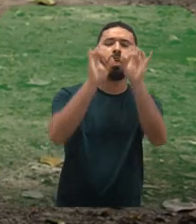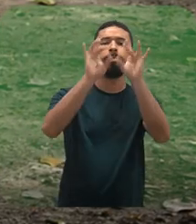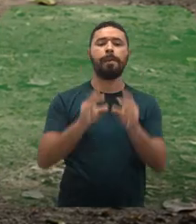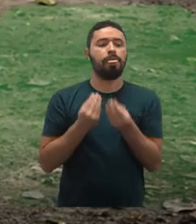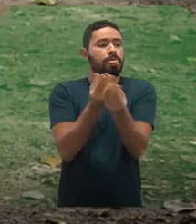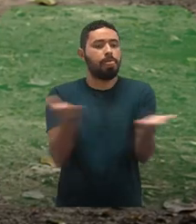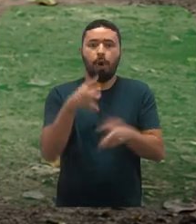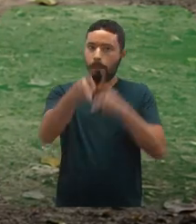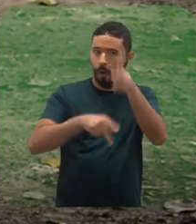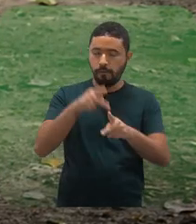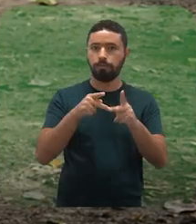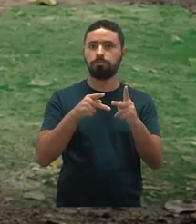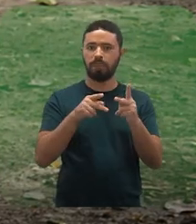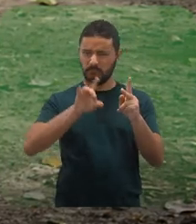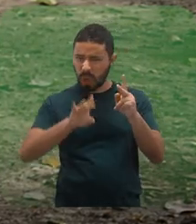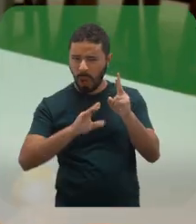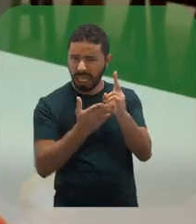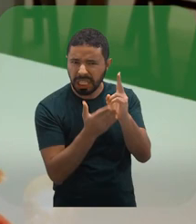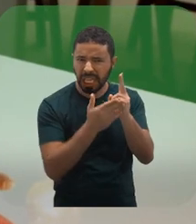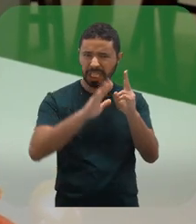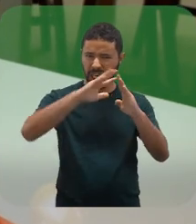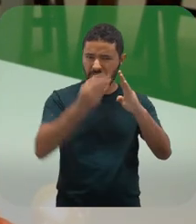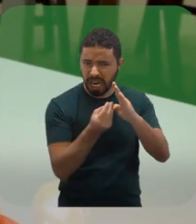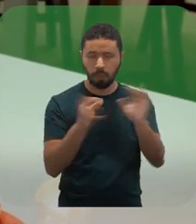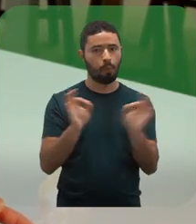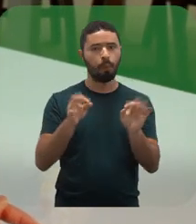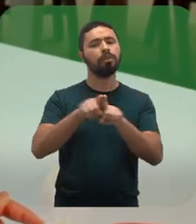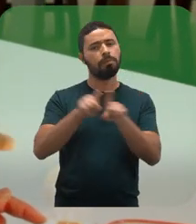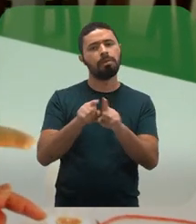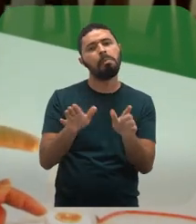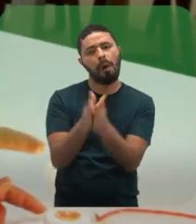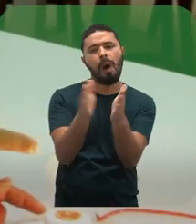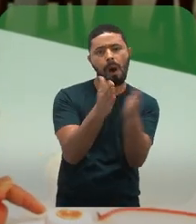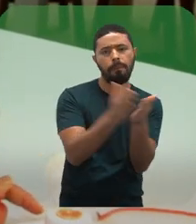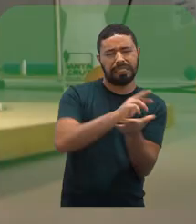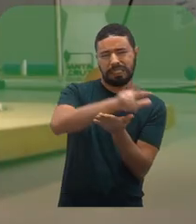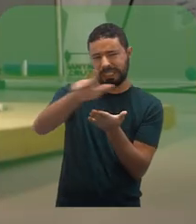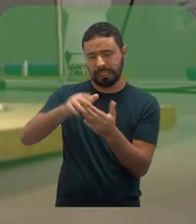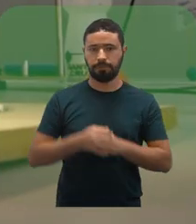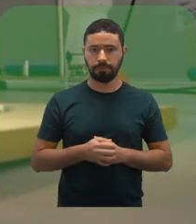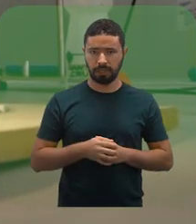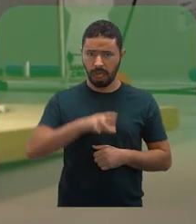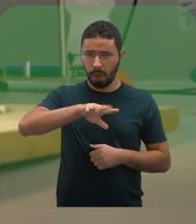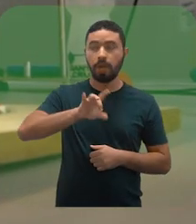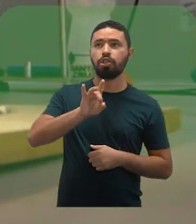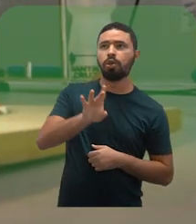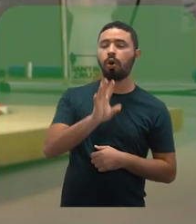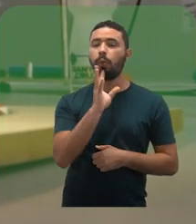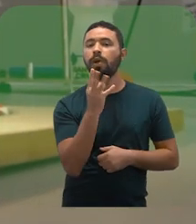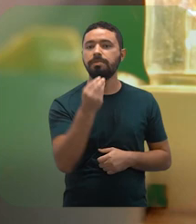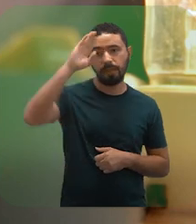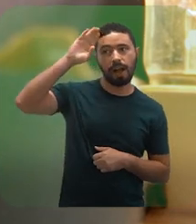só quilombola, mas para o povo de periferia. Não só é transmitir o conhecimento acadêmico, mas tem